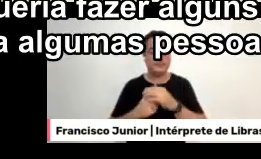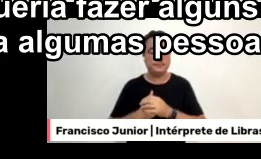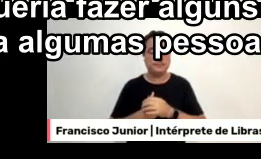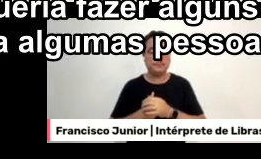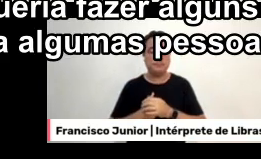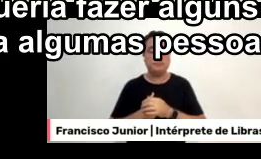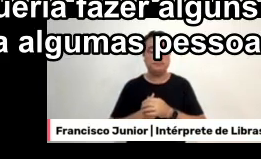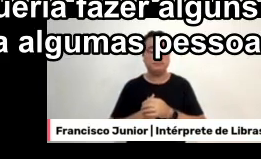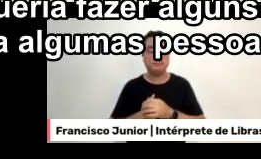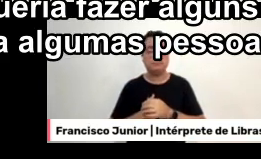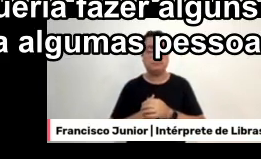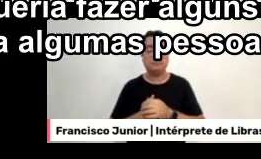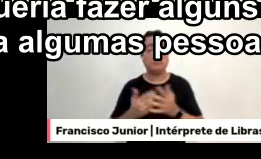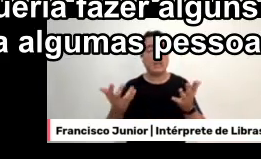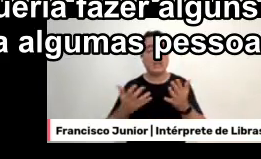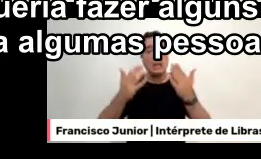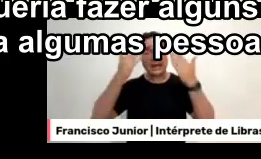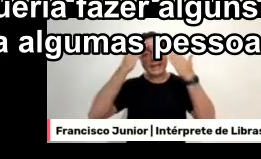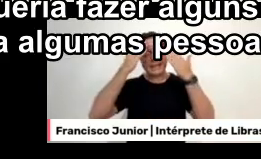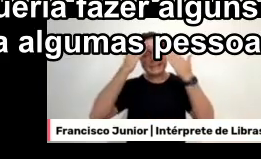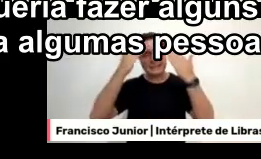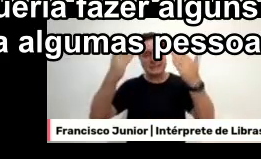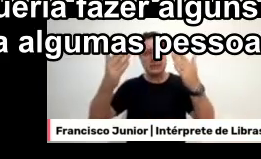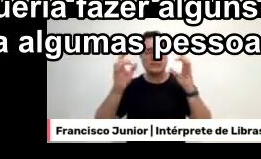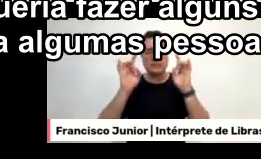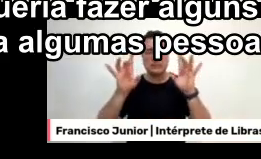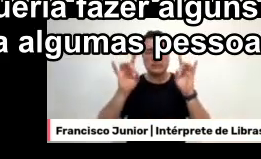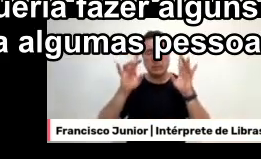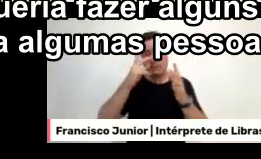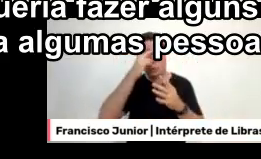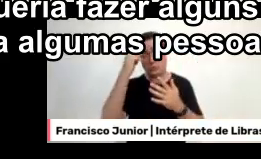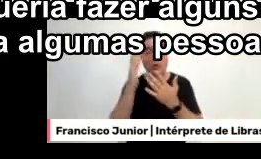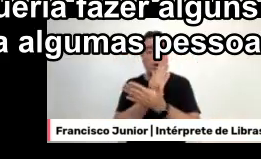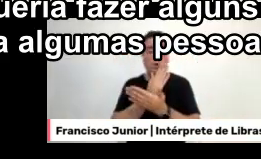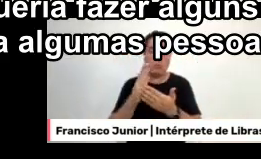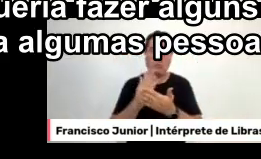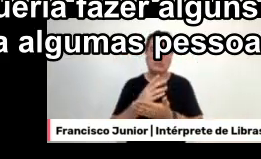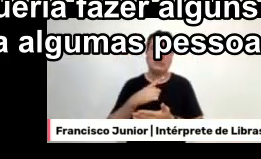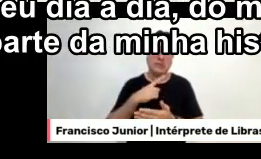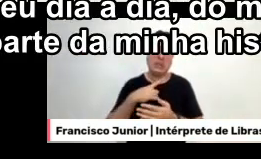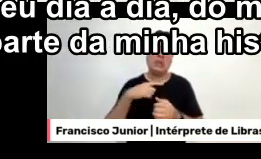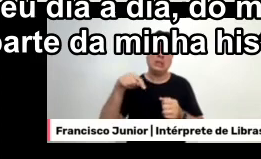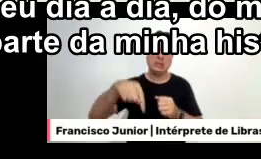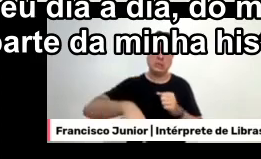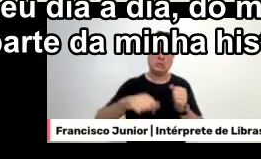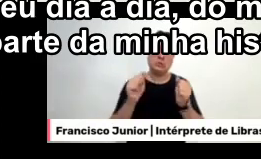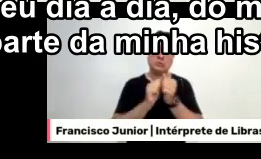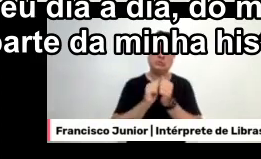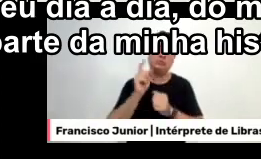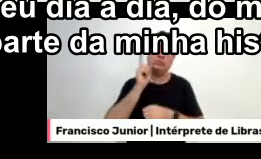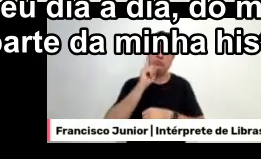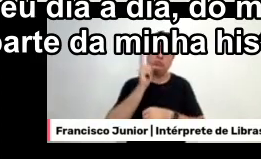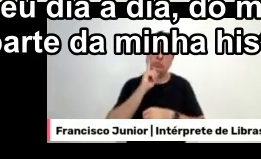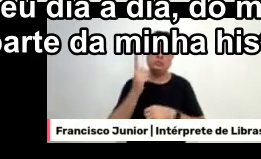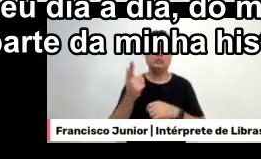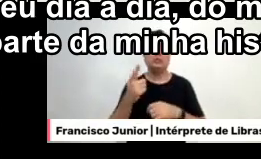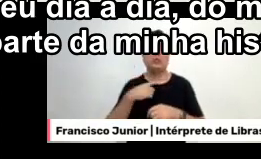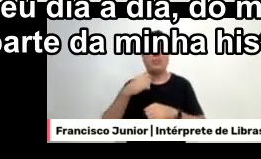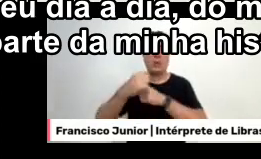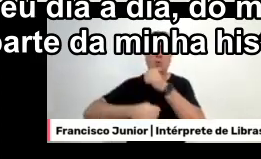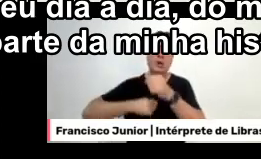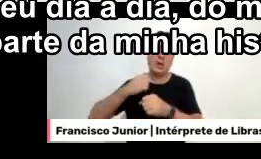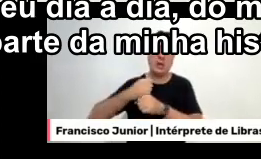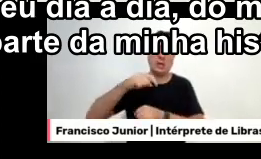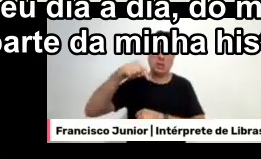fazer alguns agradecimentos especiais para algumas pessoas que participaram, né, do meu dia a dia, do meu ano, são